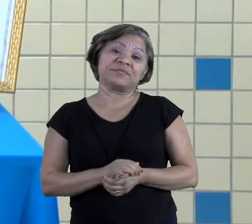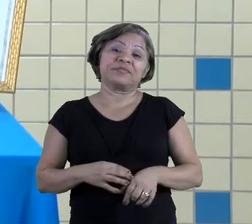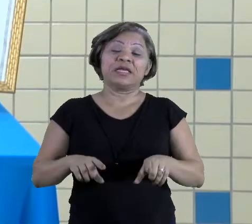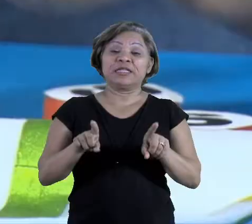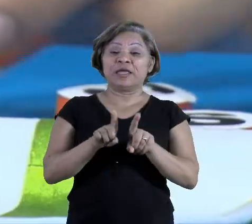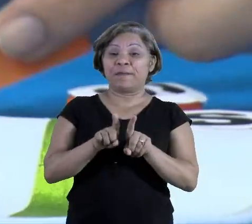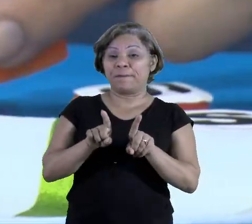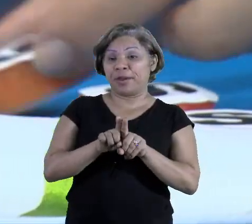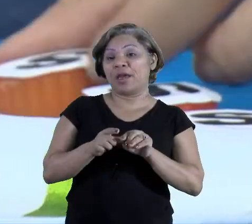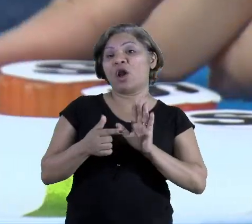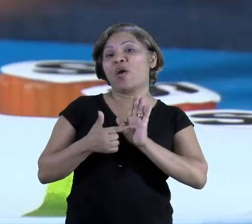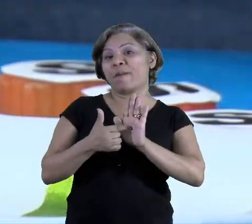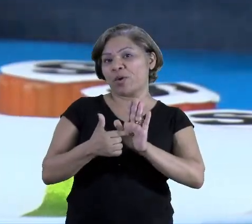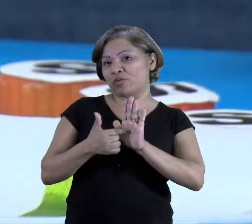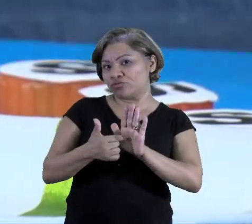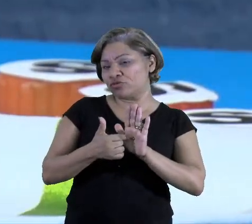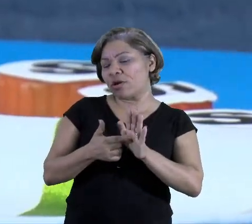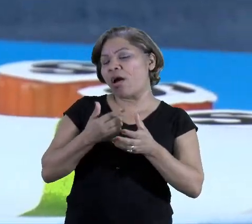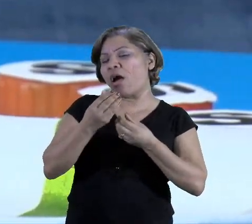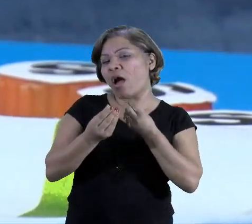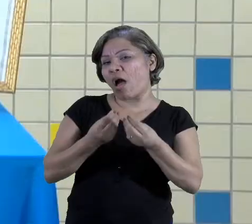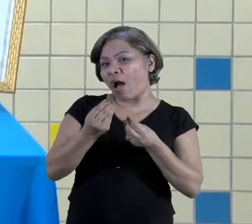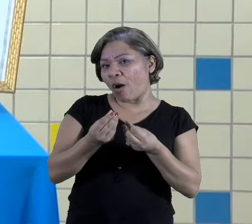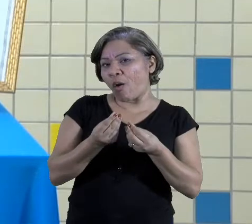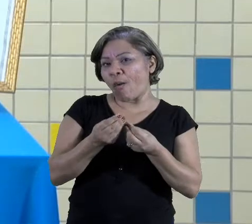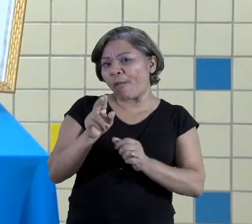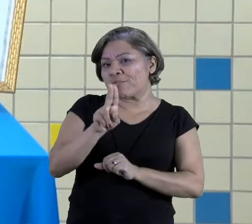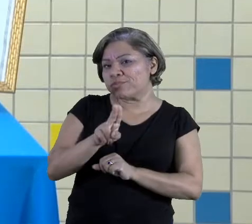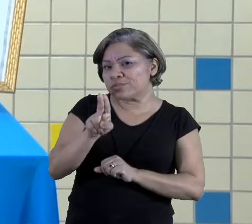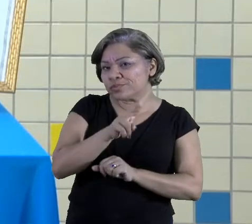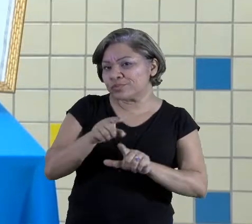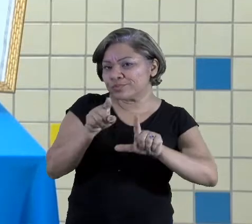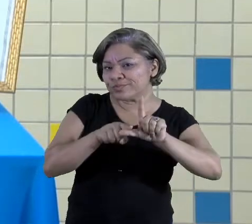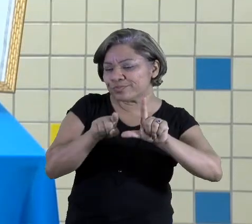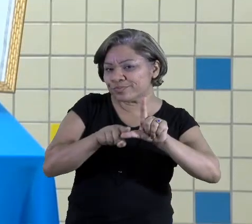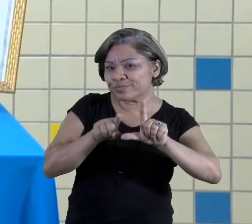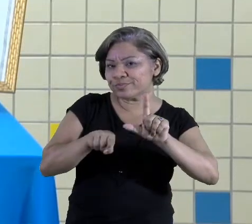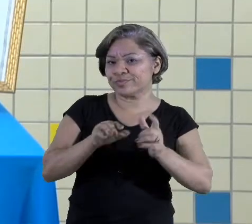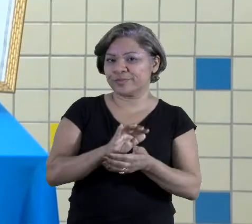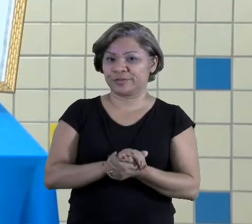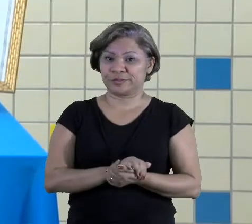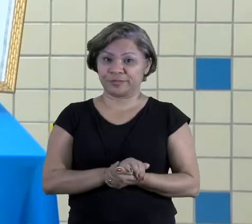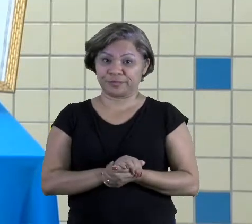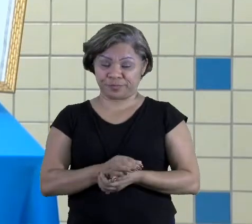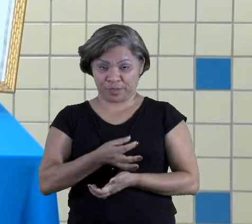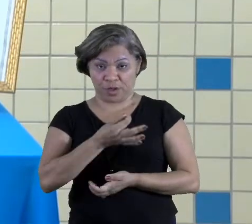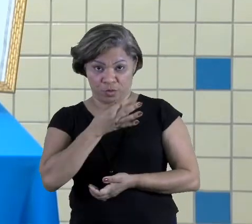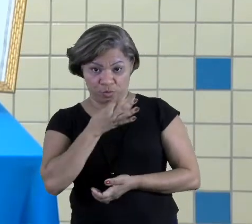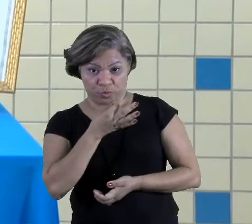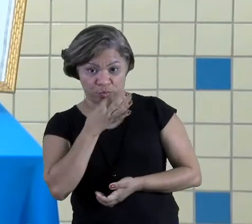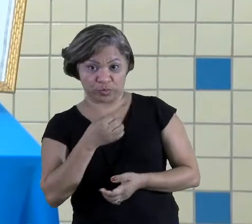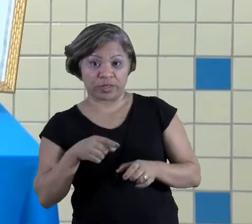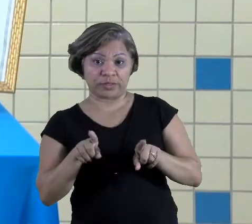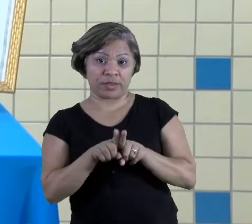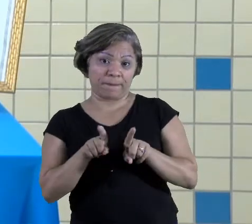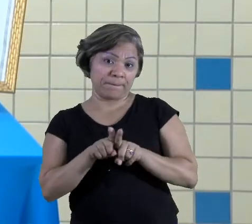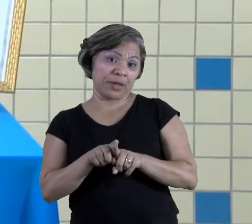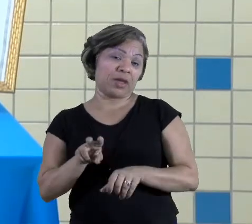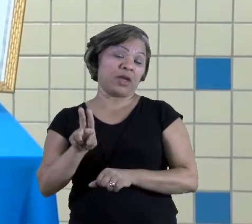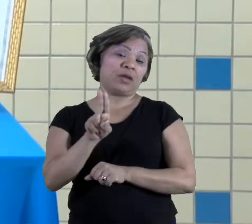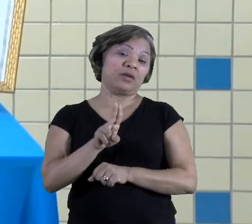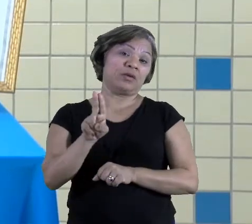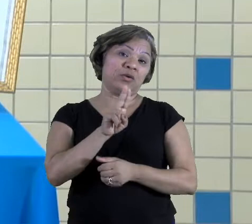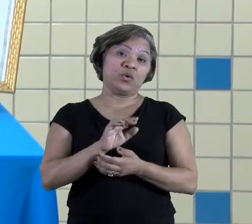trabalhando as letrinhas. Olha que legal. Uma sugestão também, podemos usar formas geométricas.